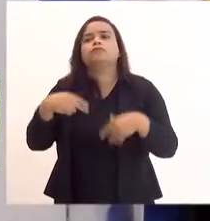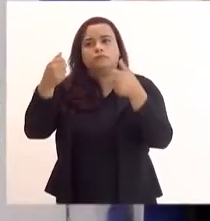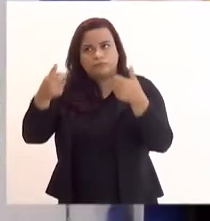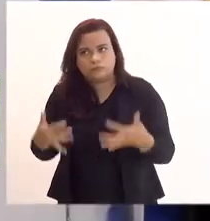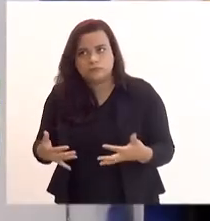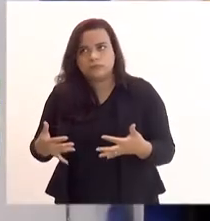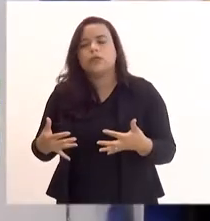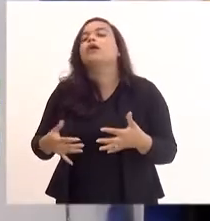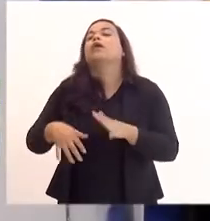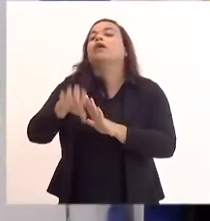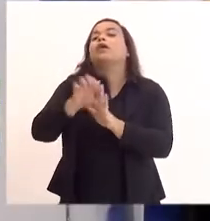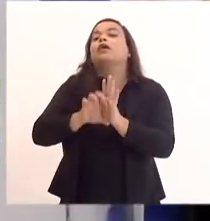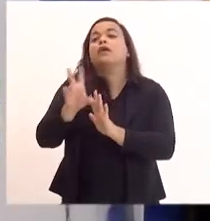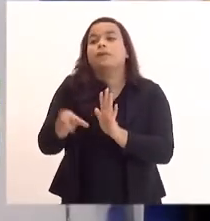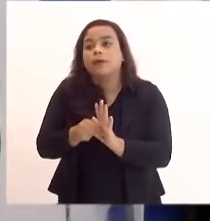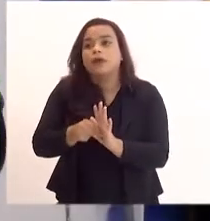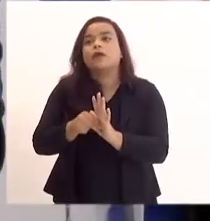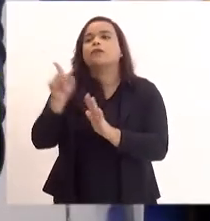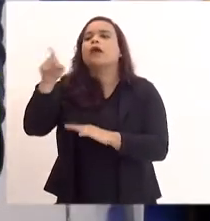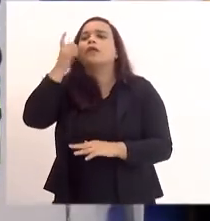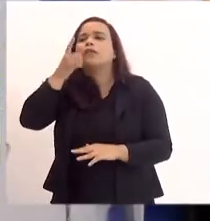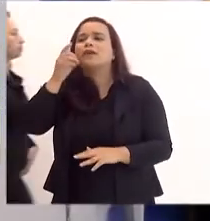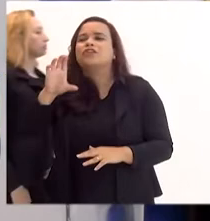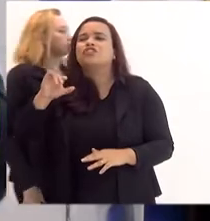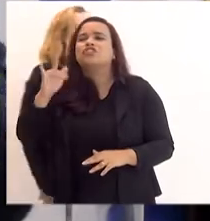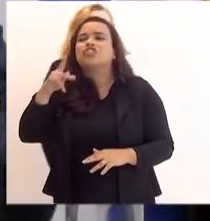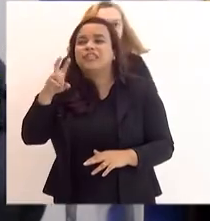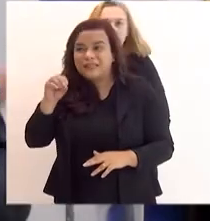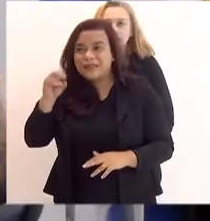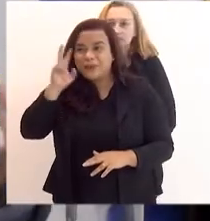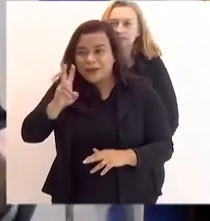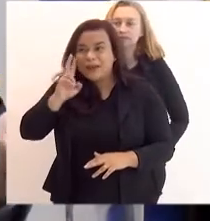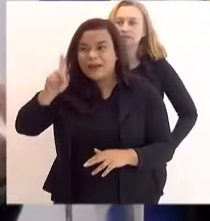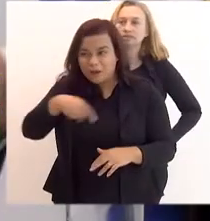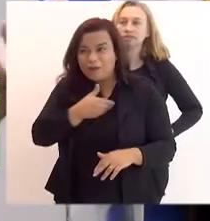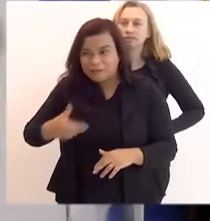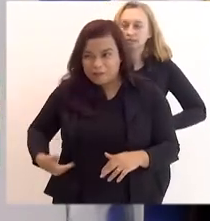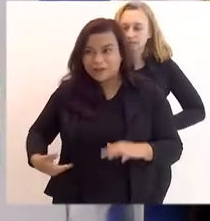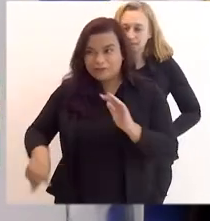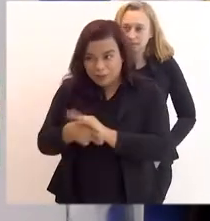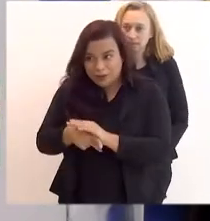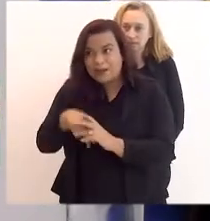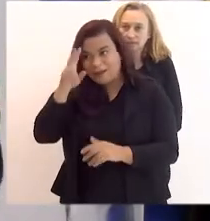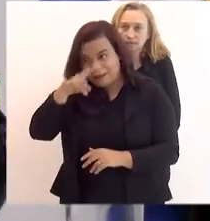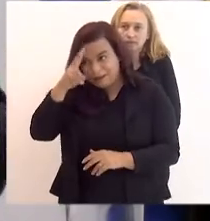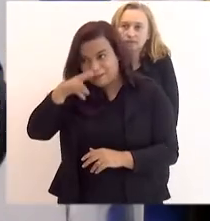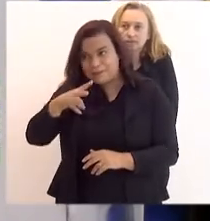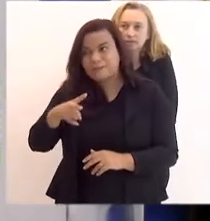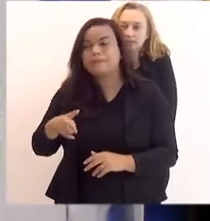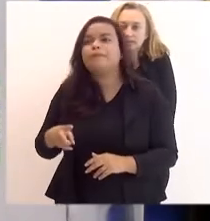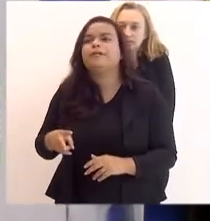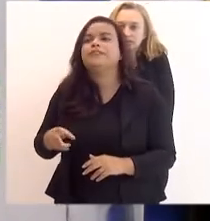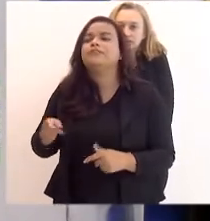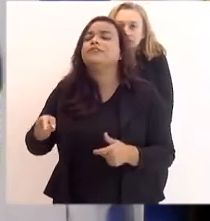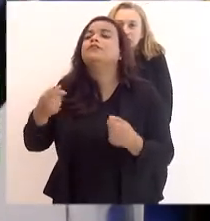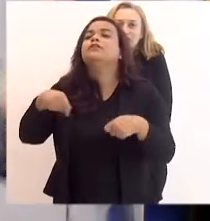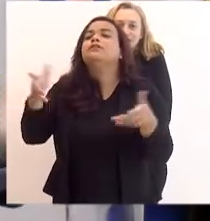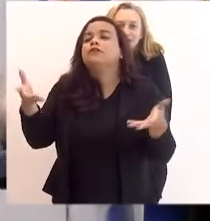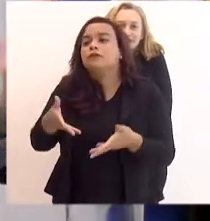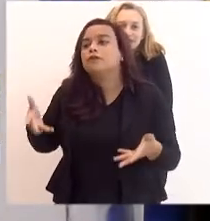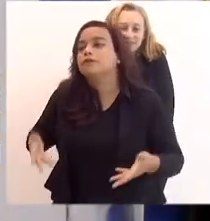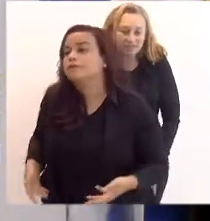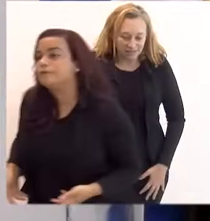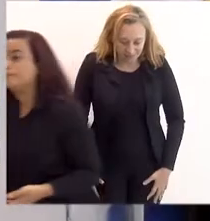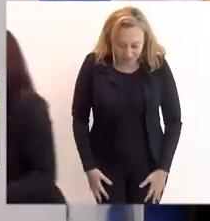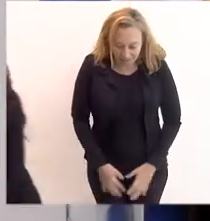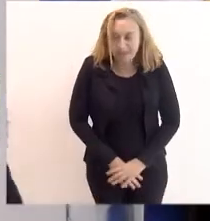que as emendas do deputado Chiquinho da Mangueira eram do governo, lembra, deputado Luiz Paulo? É mesmo. Entendeu? Todas são, Agora eu estou dizendo o seguinte, serão.